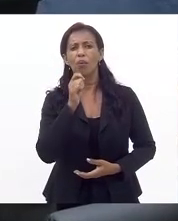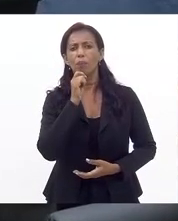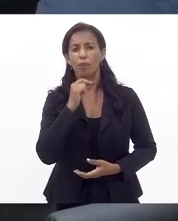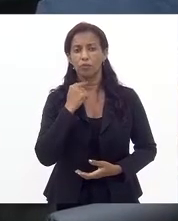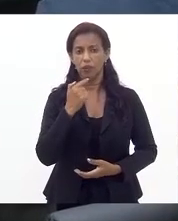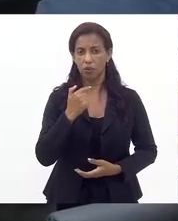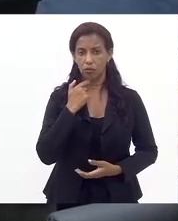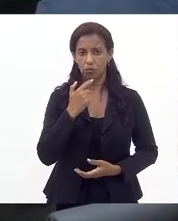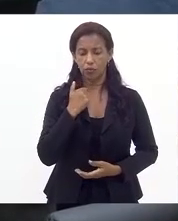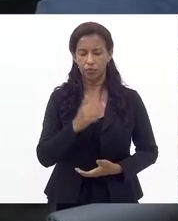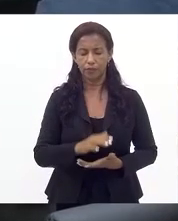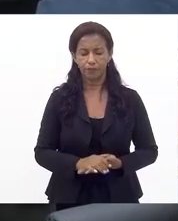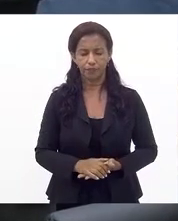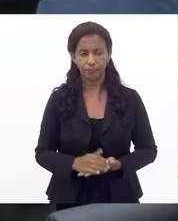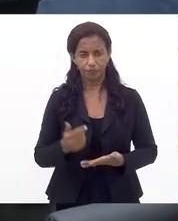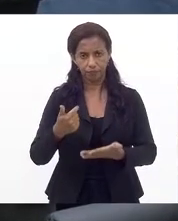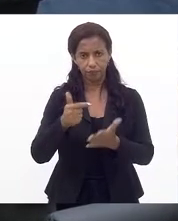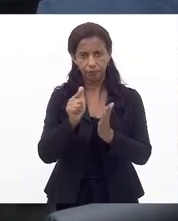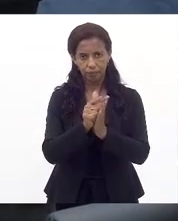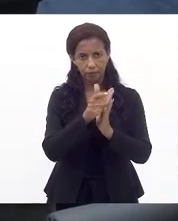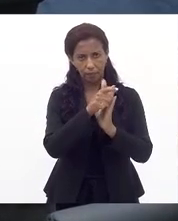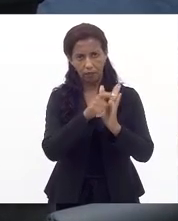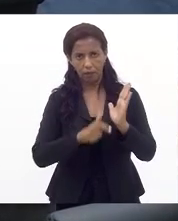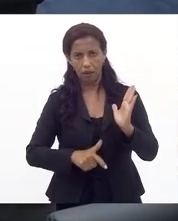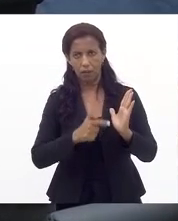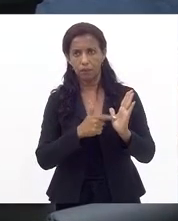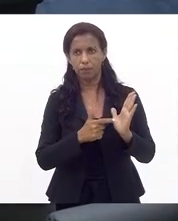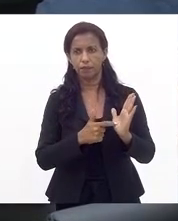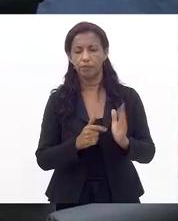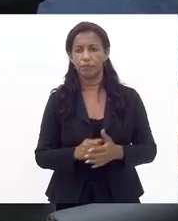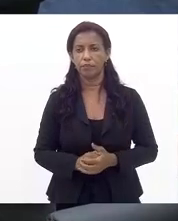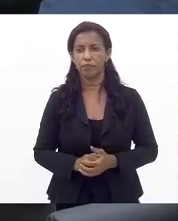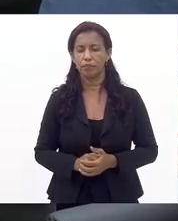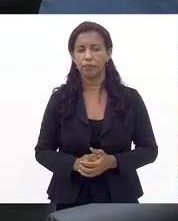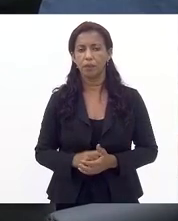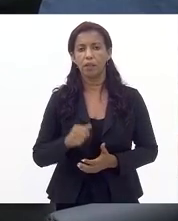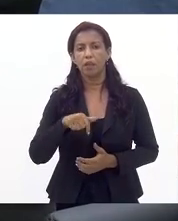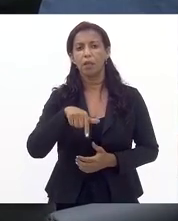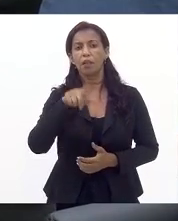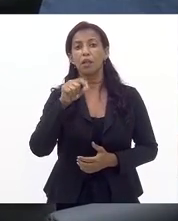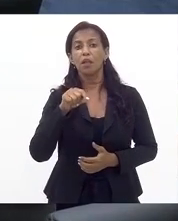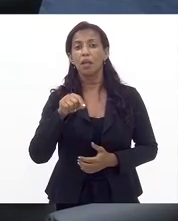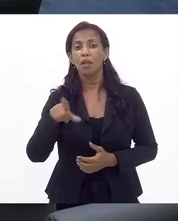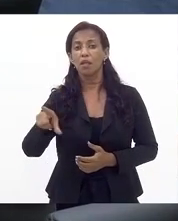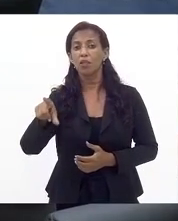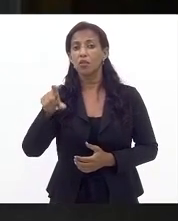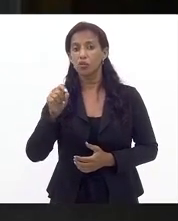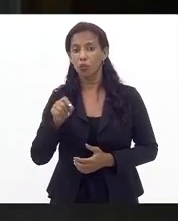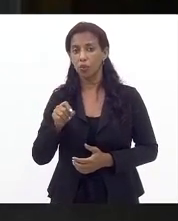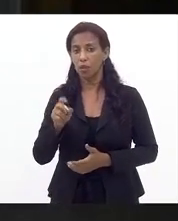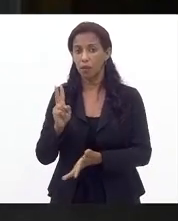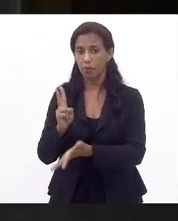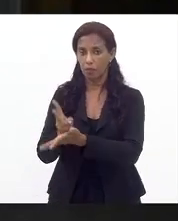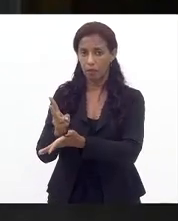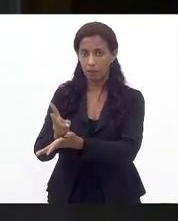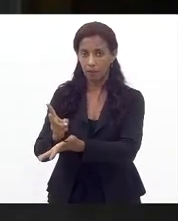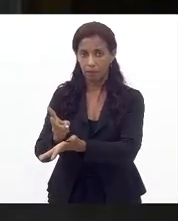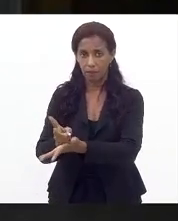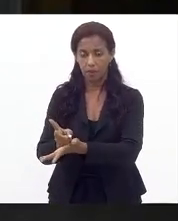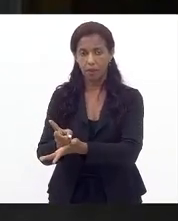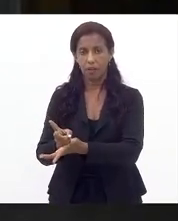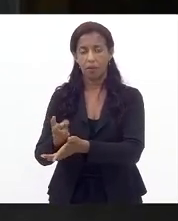tá aqui na minha minha frente da minha frente só vou olhar o fecho que optar por me por permanecer